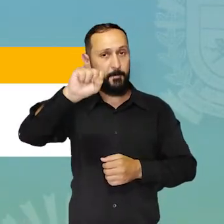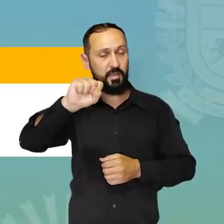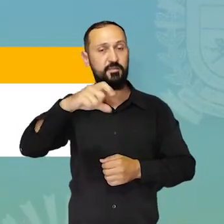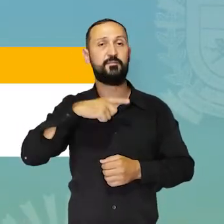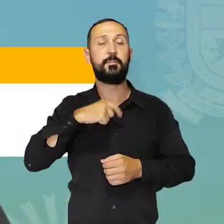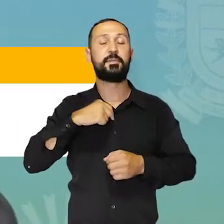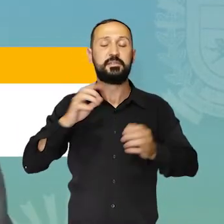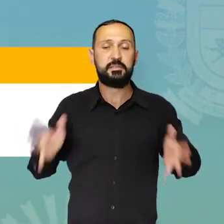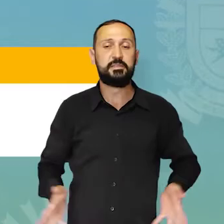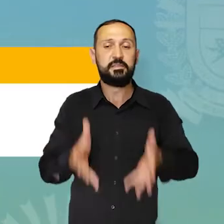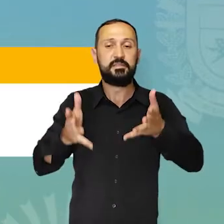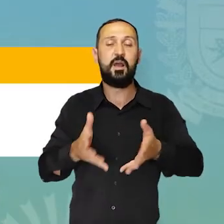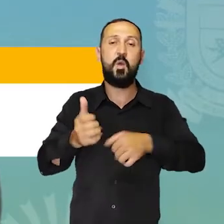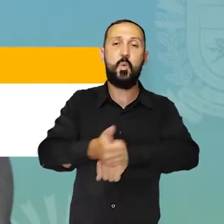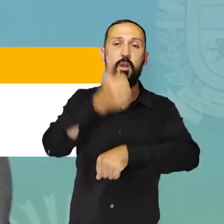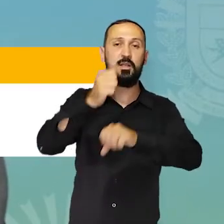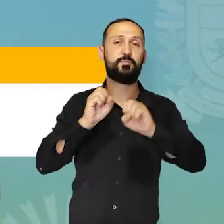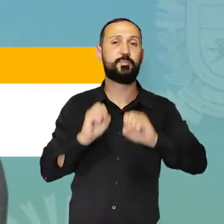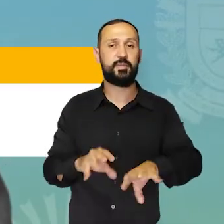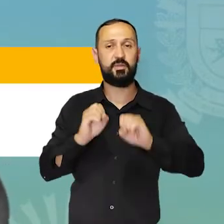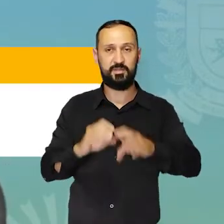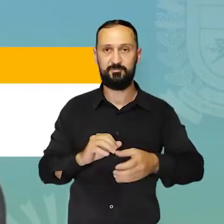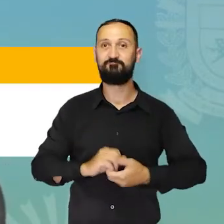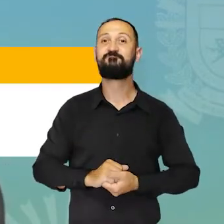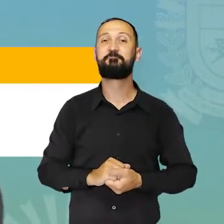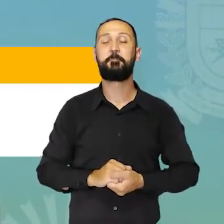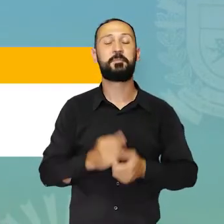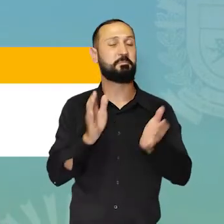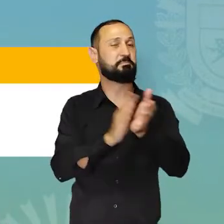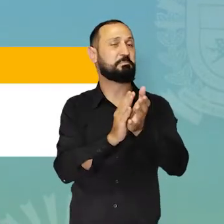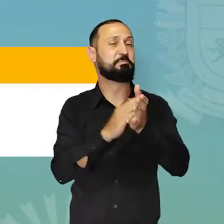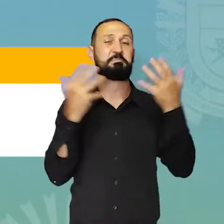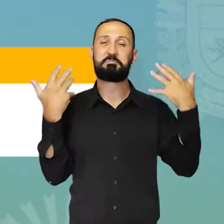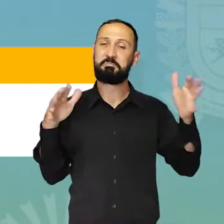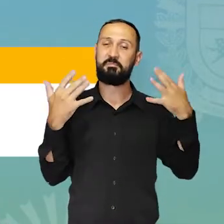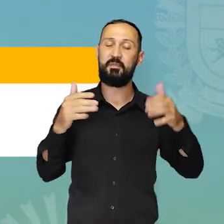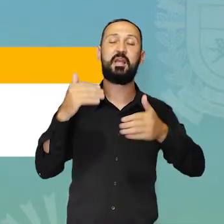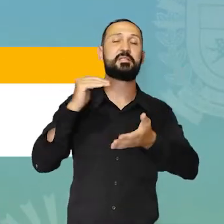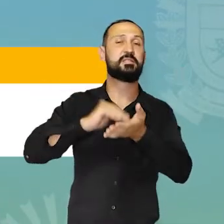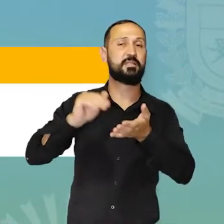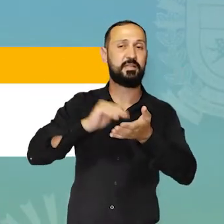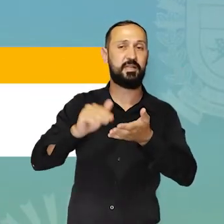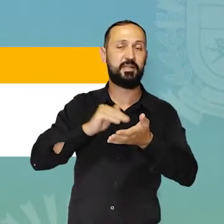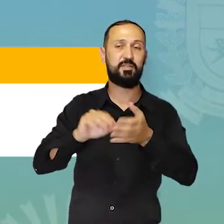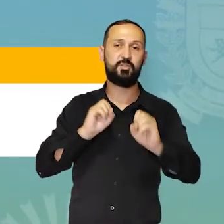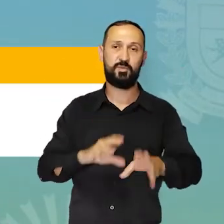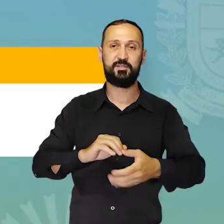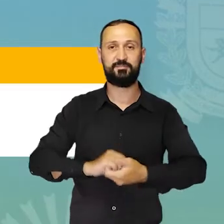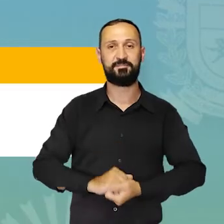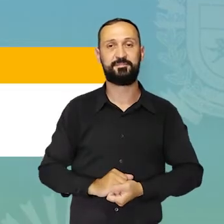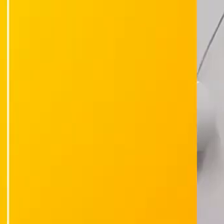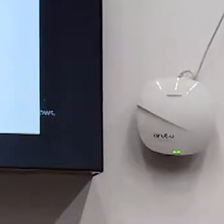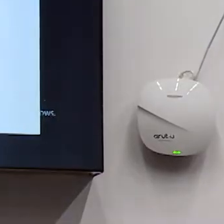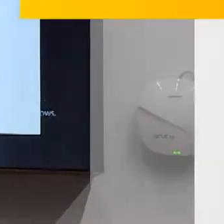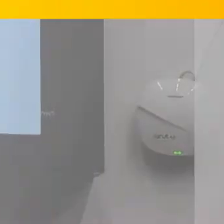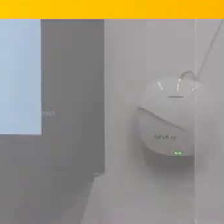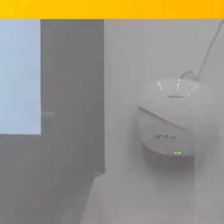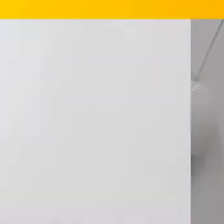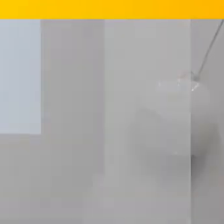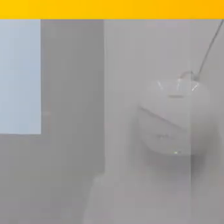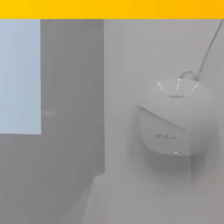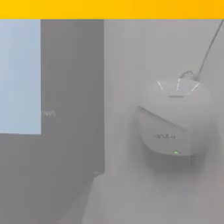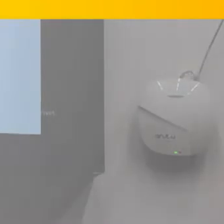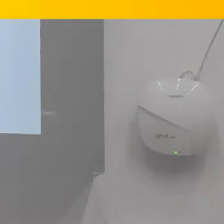melhoria no ICMS eles vão ter que investir na qualidade da educação então é tá de parabéns a Secretaria Estadual de Educação